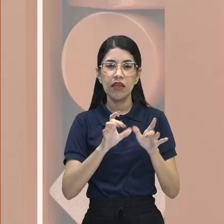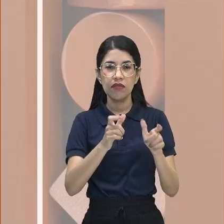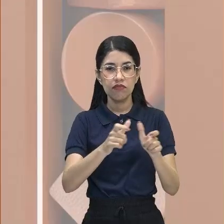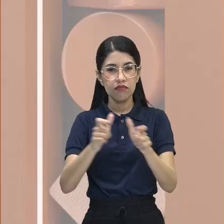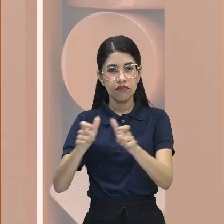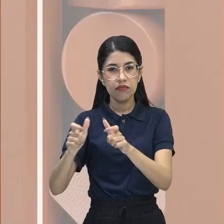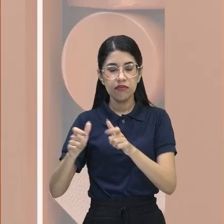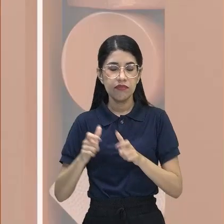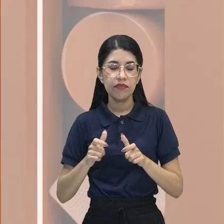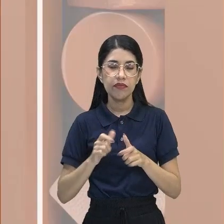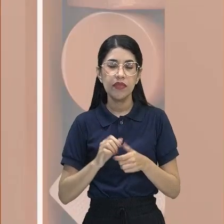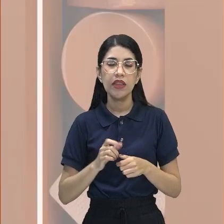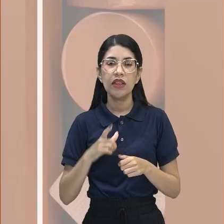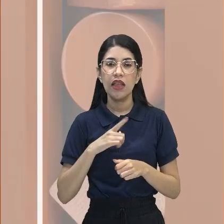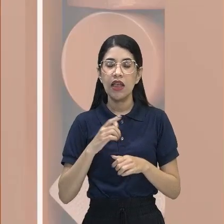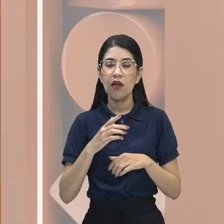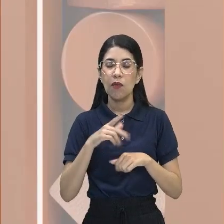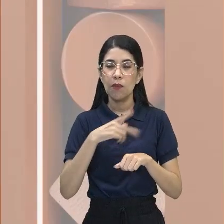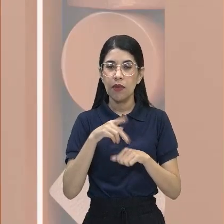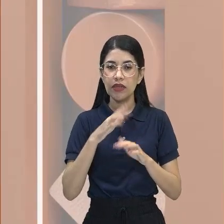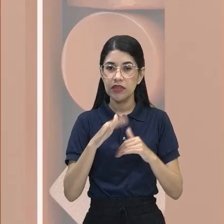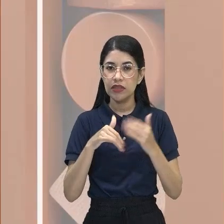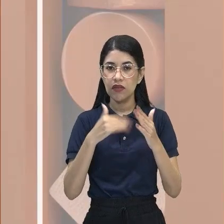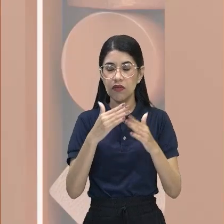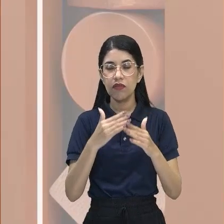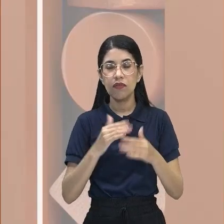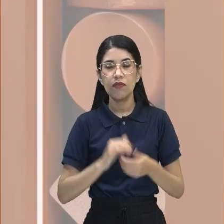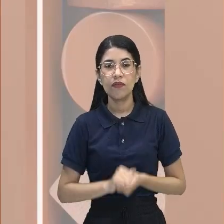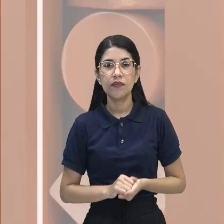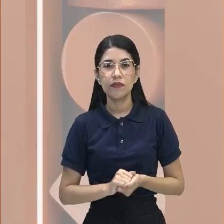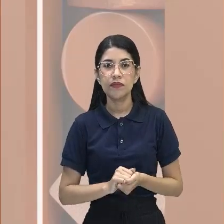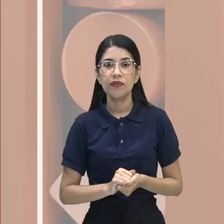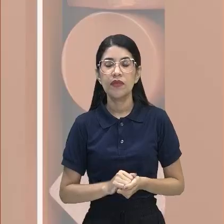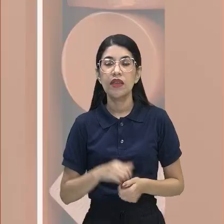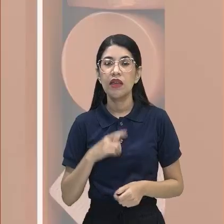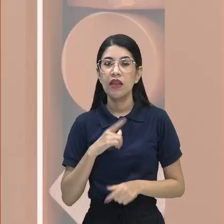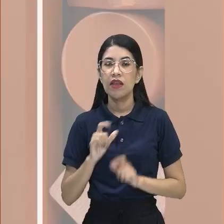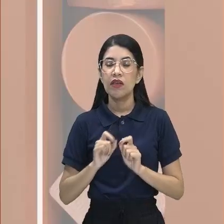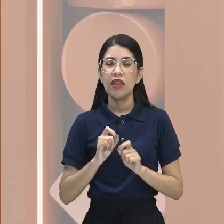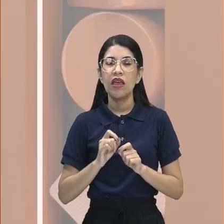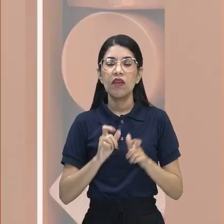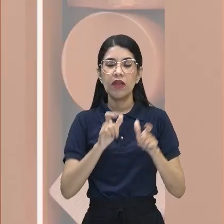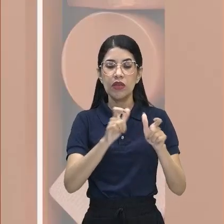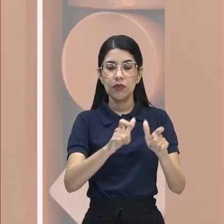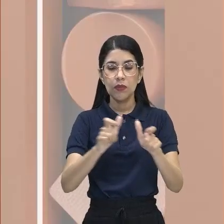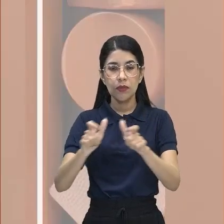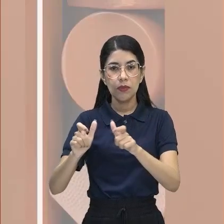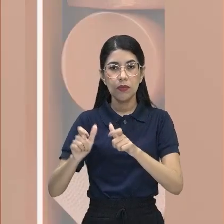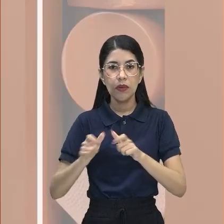país normalmente desenvolvido, tá? Mas não são todas também. E aí ela tem fábricas